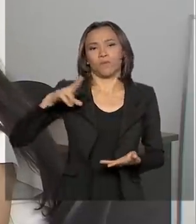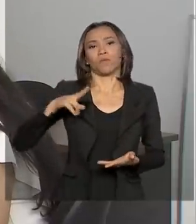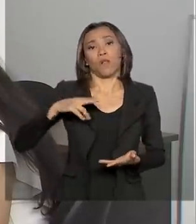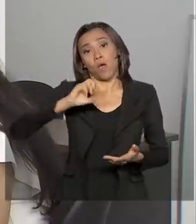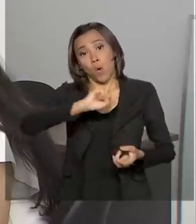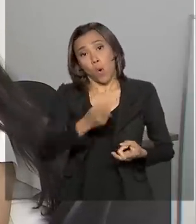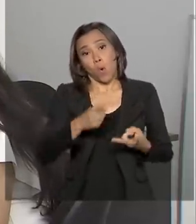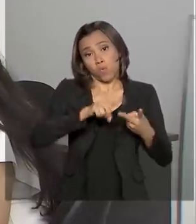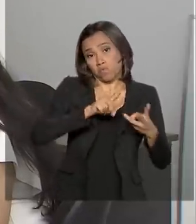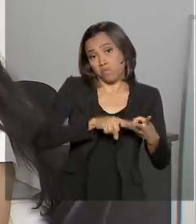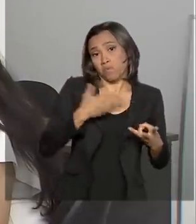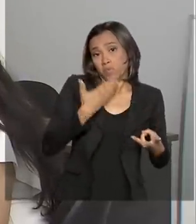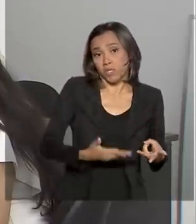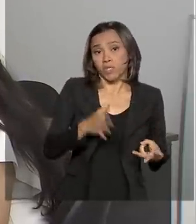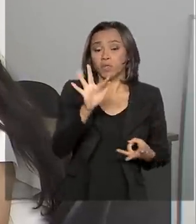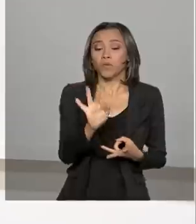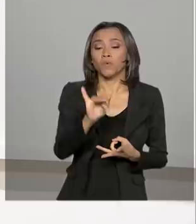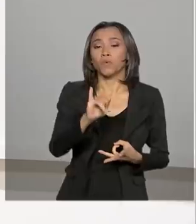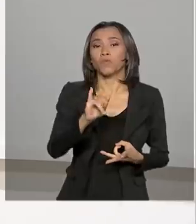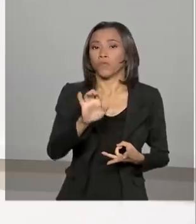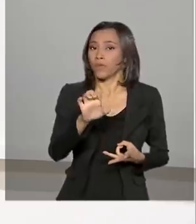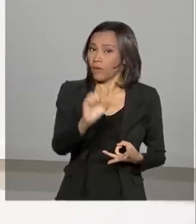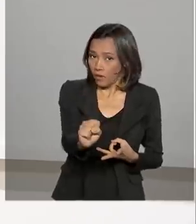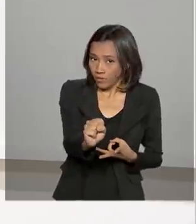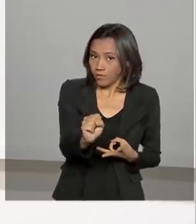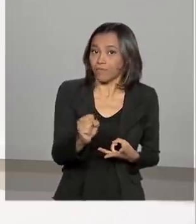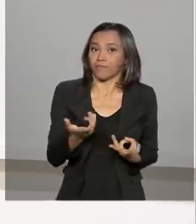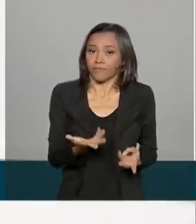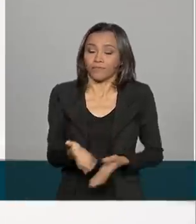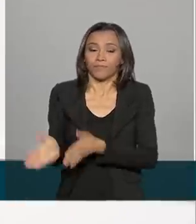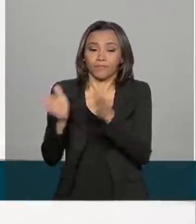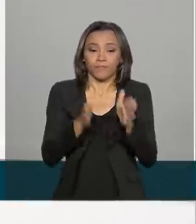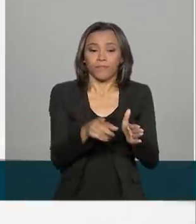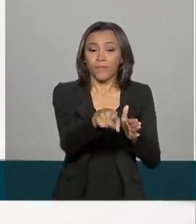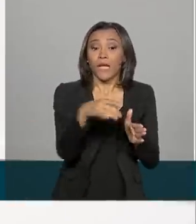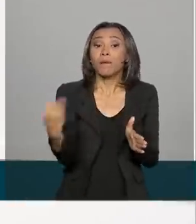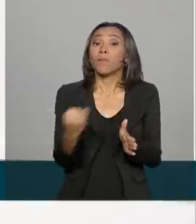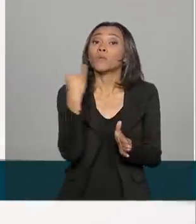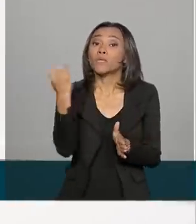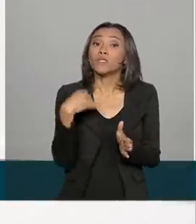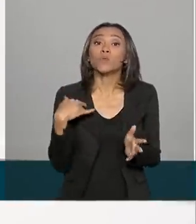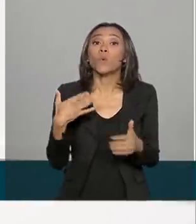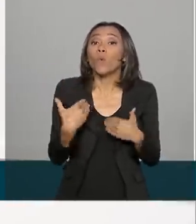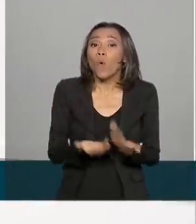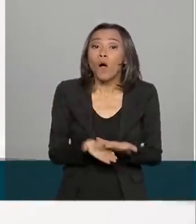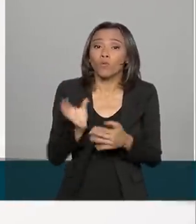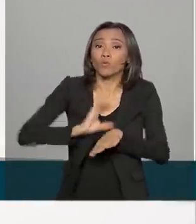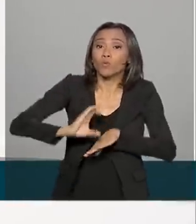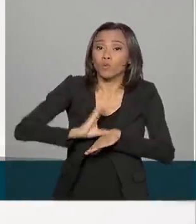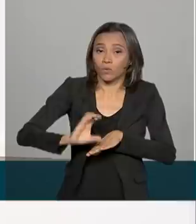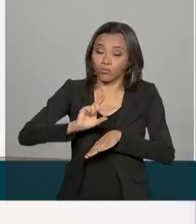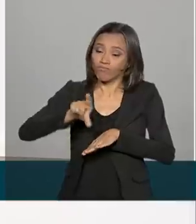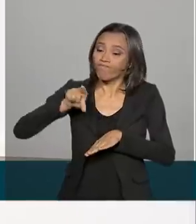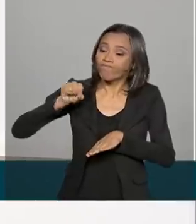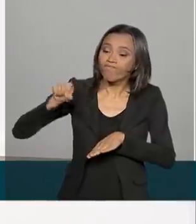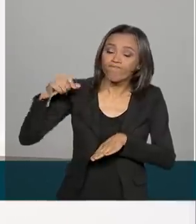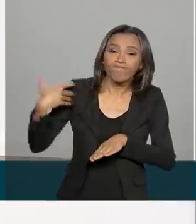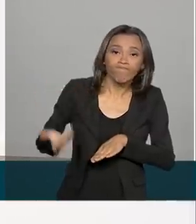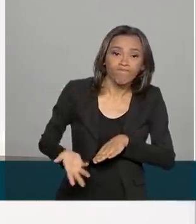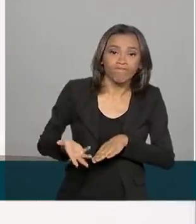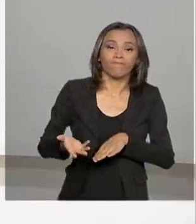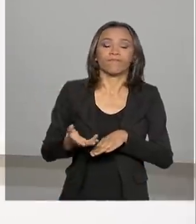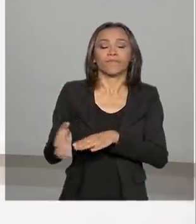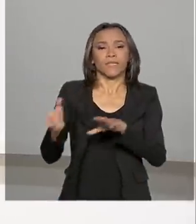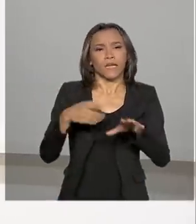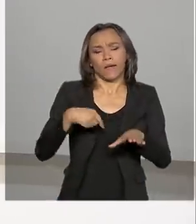o financiamento estudantil pelo FIES. Agora é muito importante ele saber quais são as opções dele de curso. Não aconselharia a pessoa